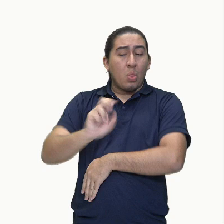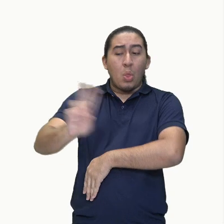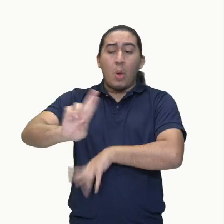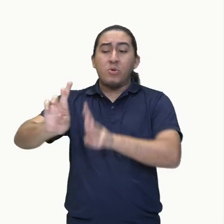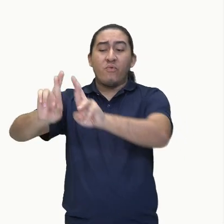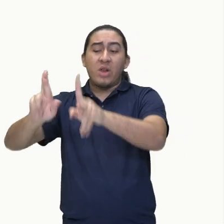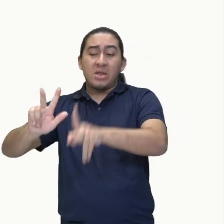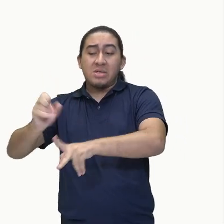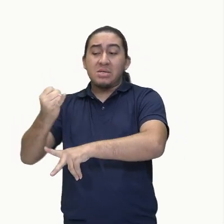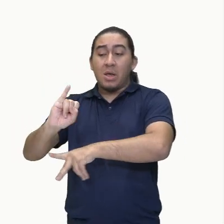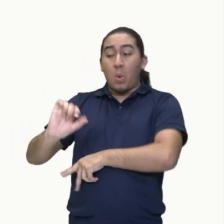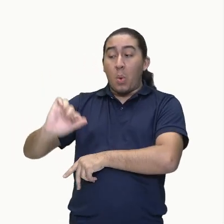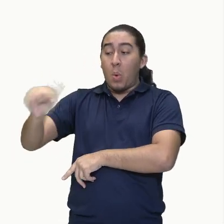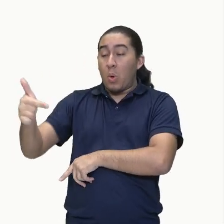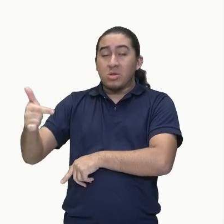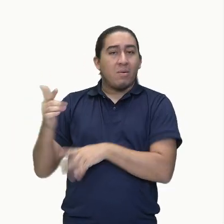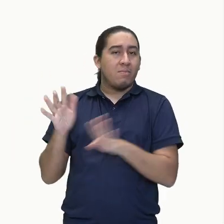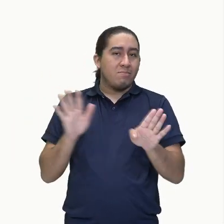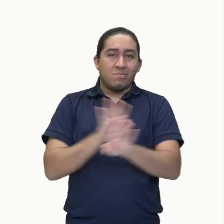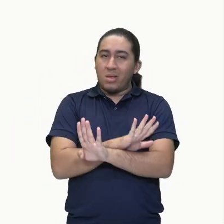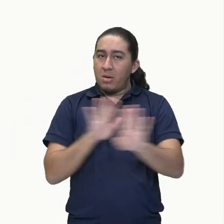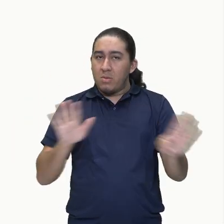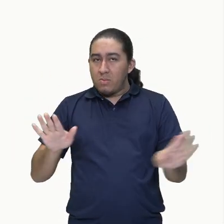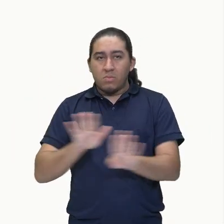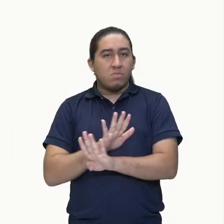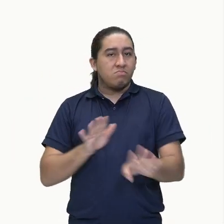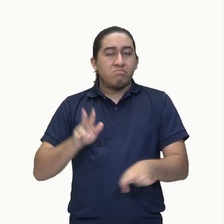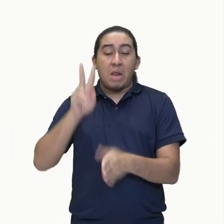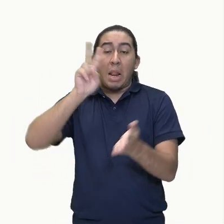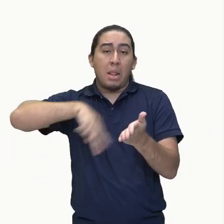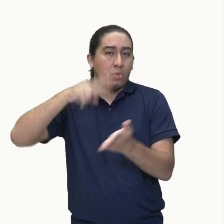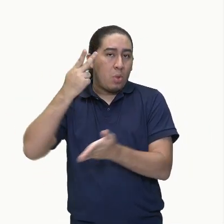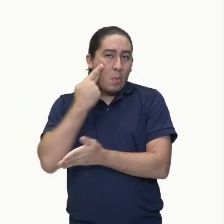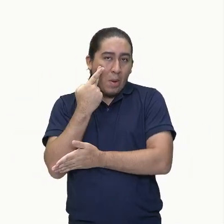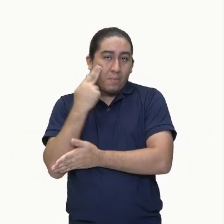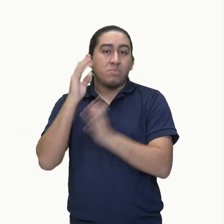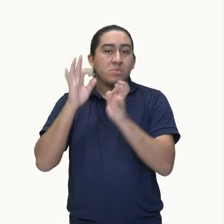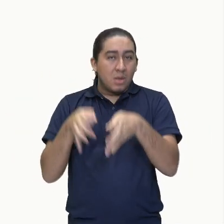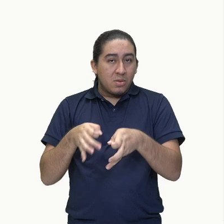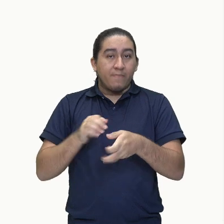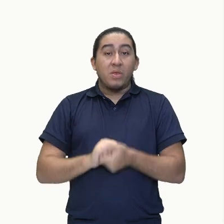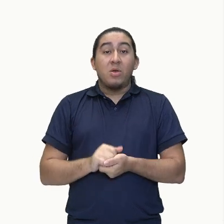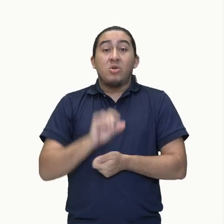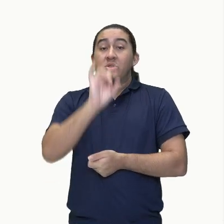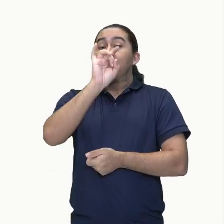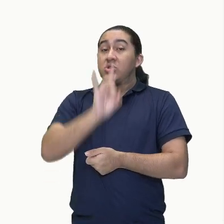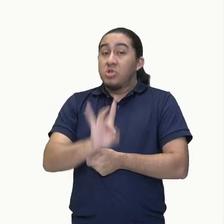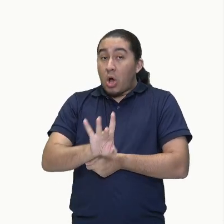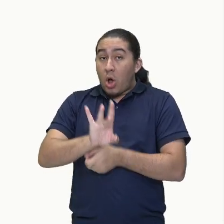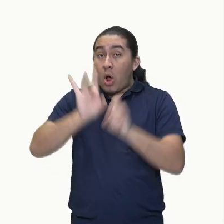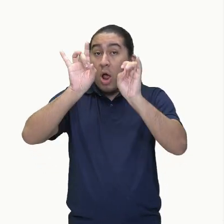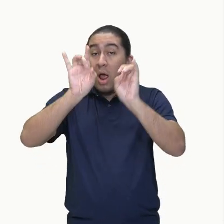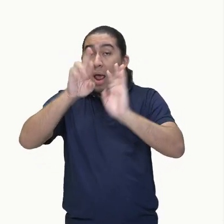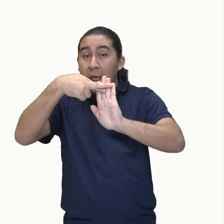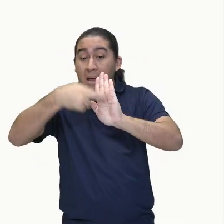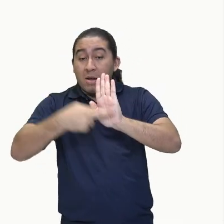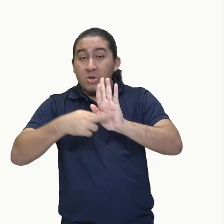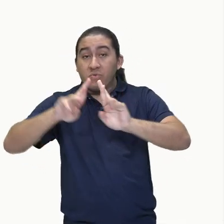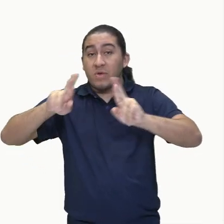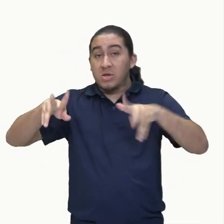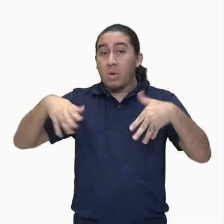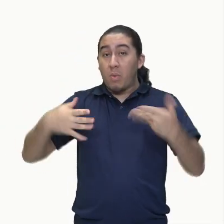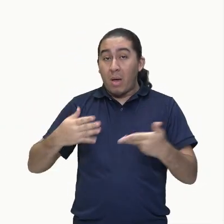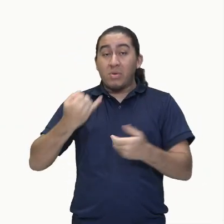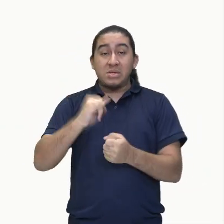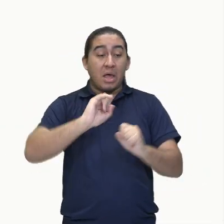6? Não, aí você vai ler da primeira forma. Os únicos nomes especiais que tem é o 2